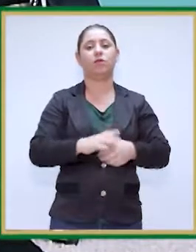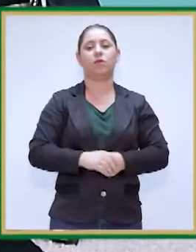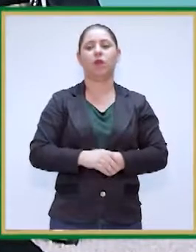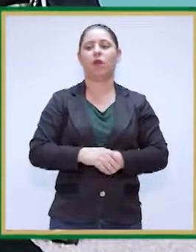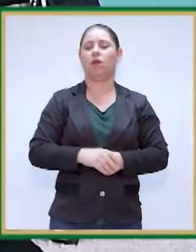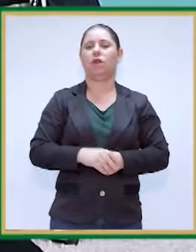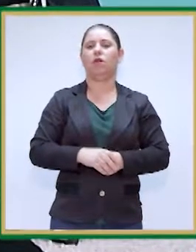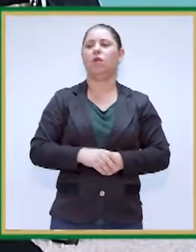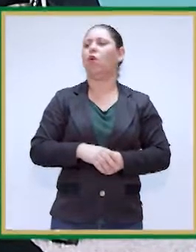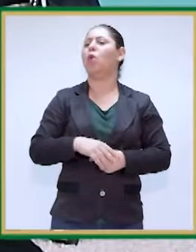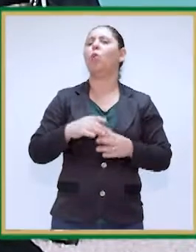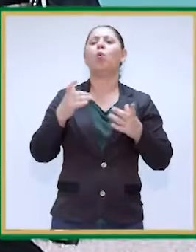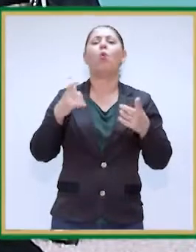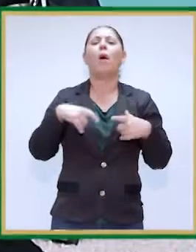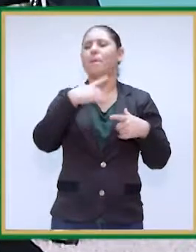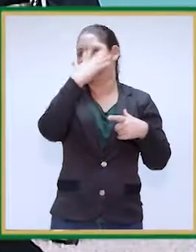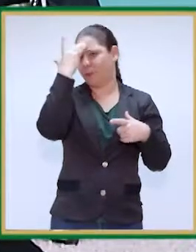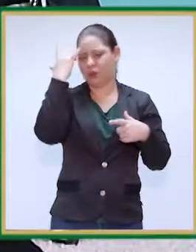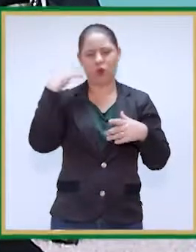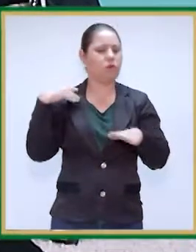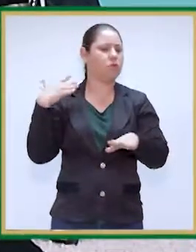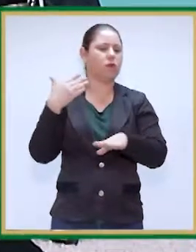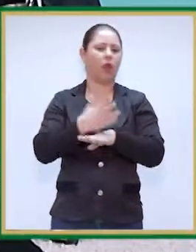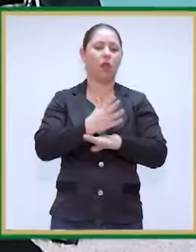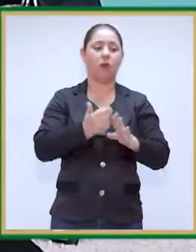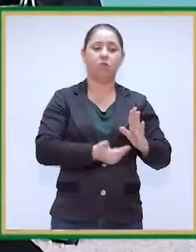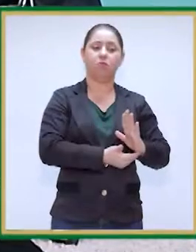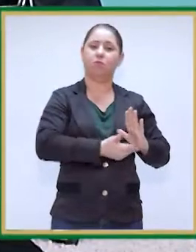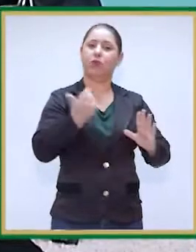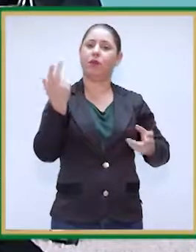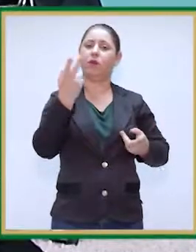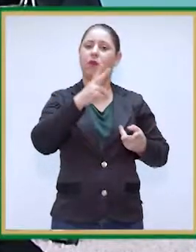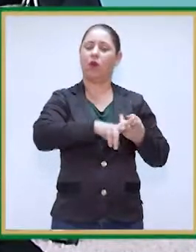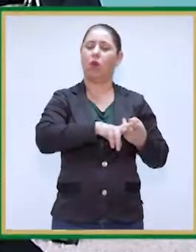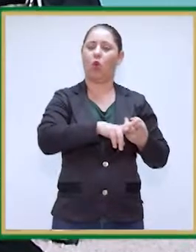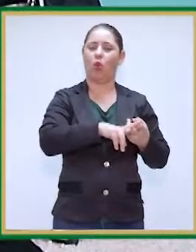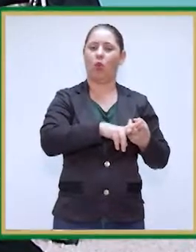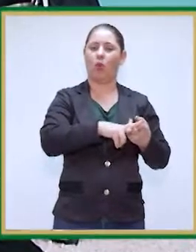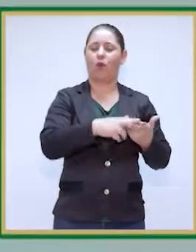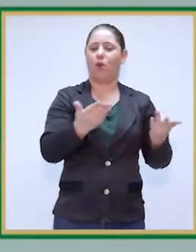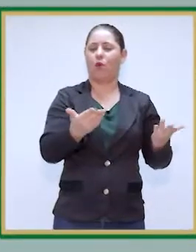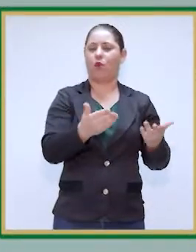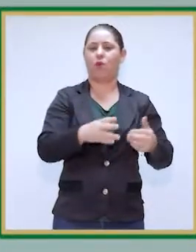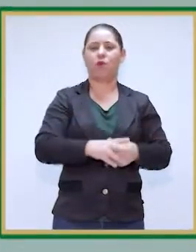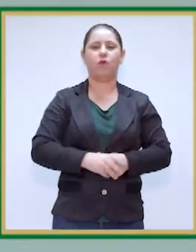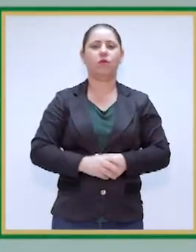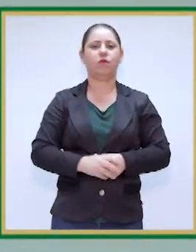onde que essas pessoas vão após serem retiradas do sistema prisional tradicional?